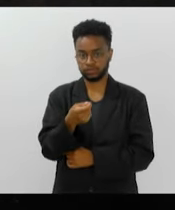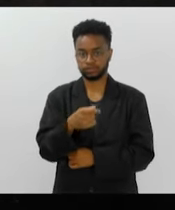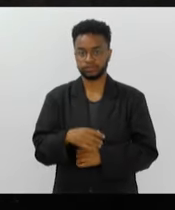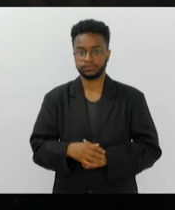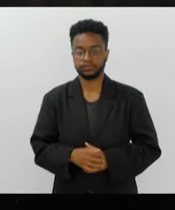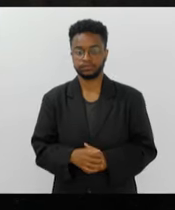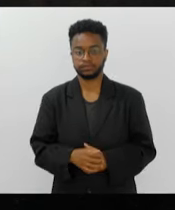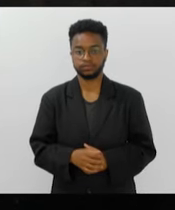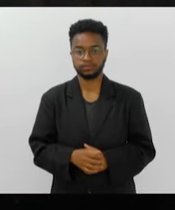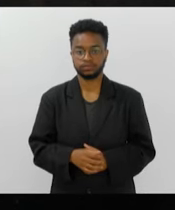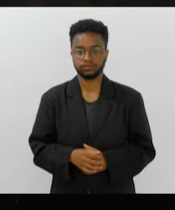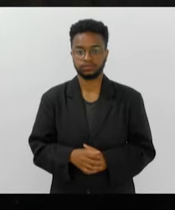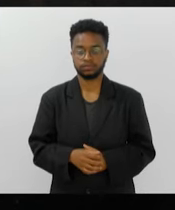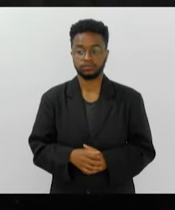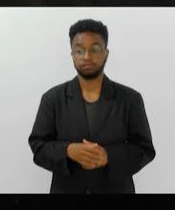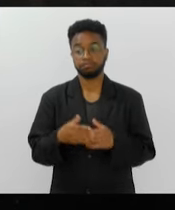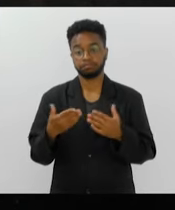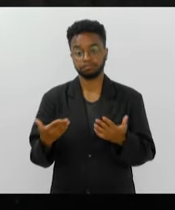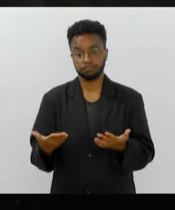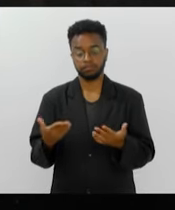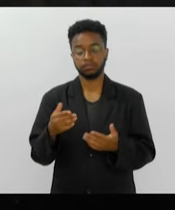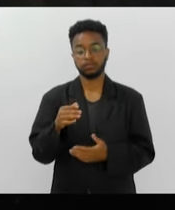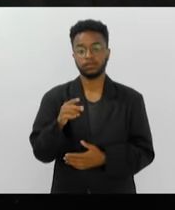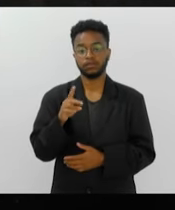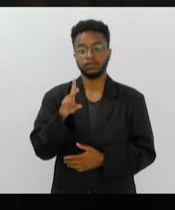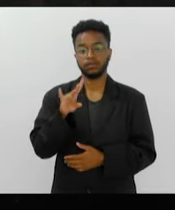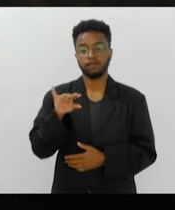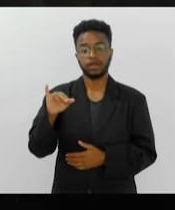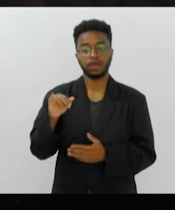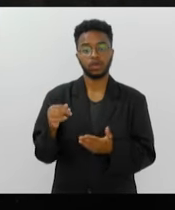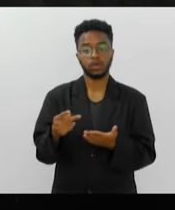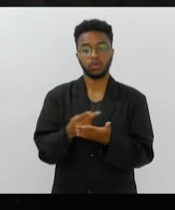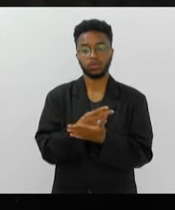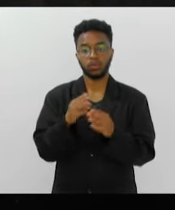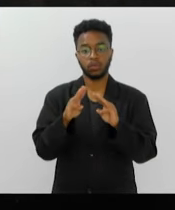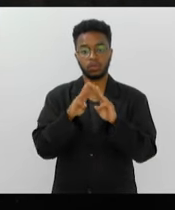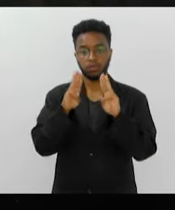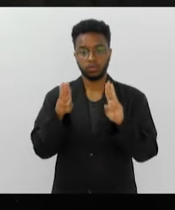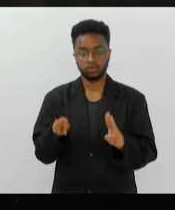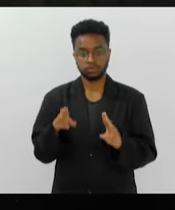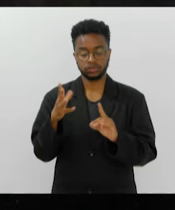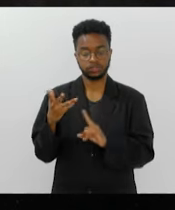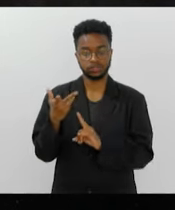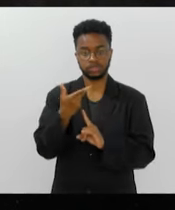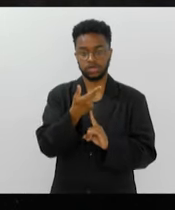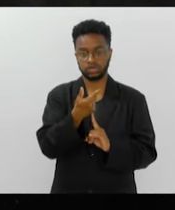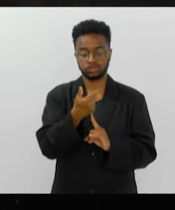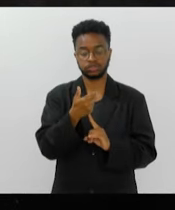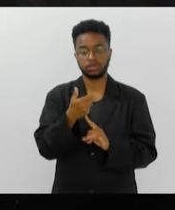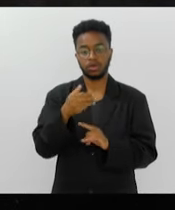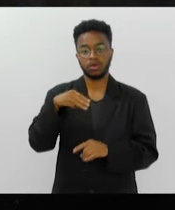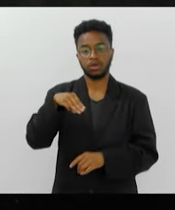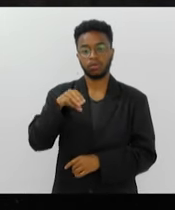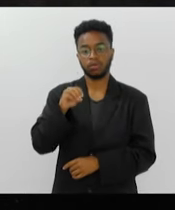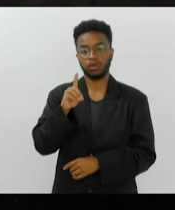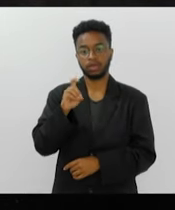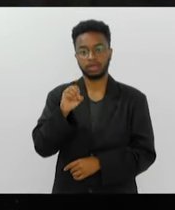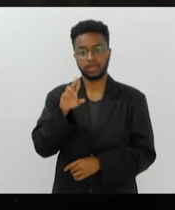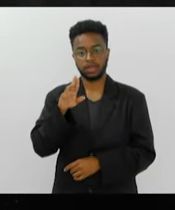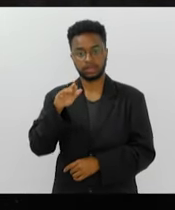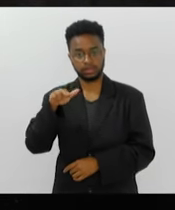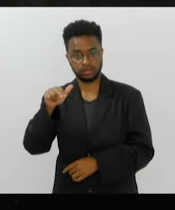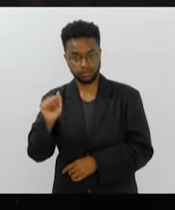G20 que vai se realizar no Museu de Arte Moderna que foi